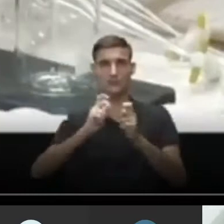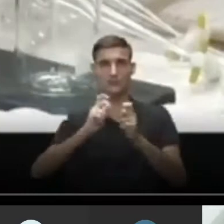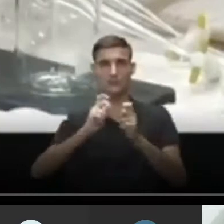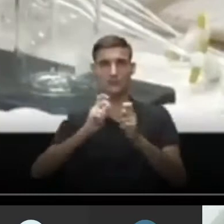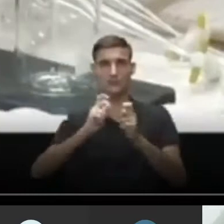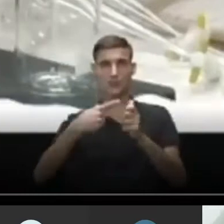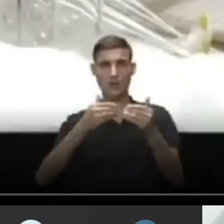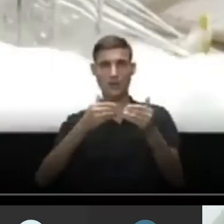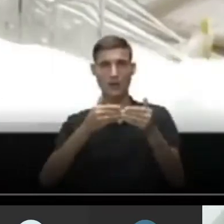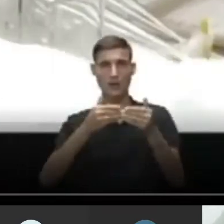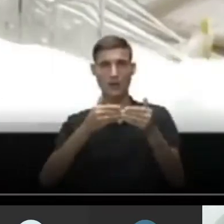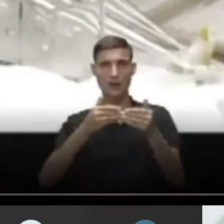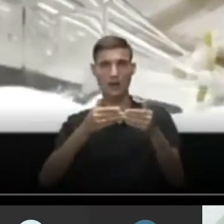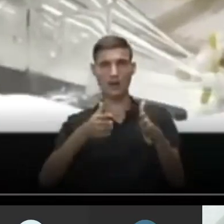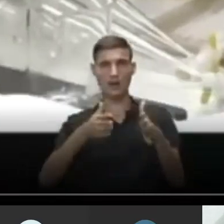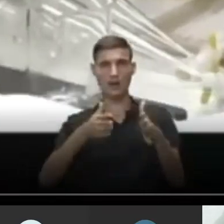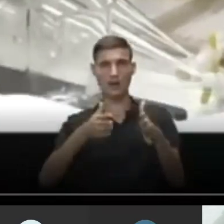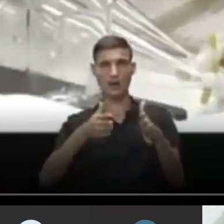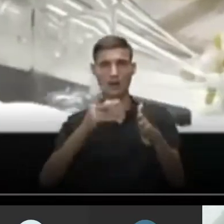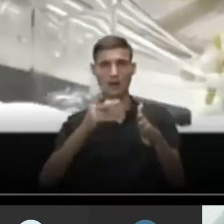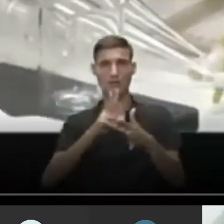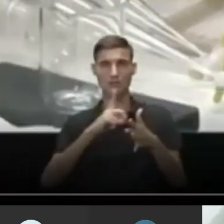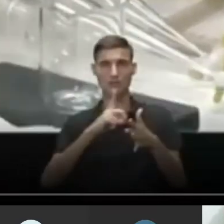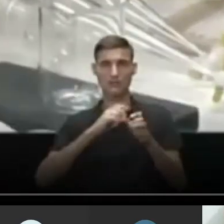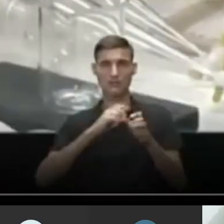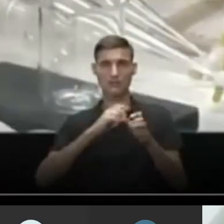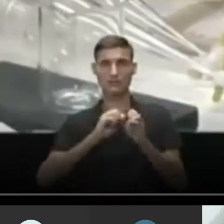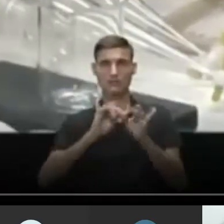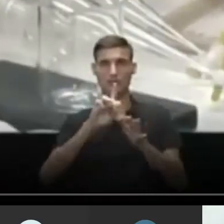Aí você vai fazer esse mesmo procedimento